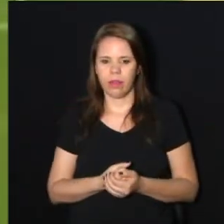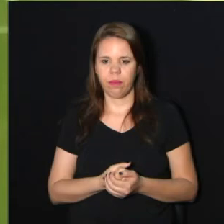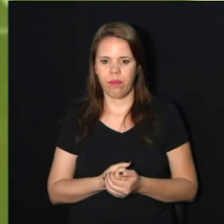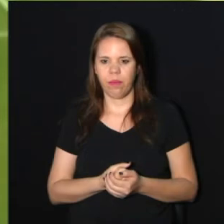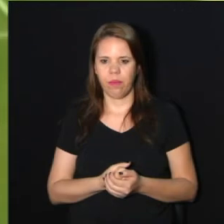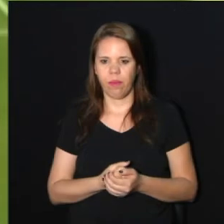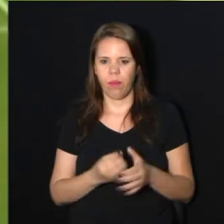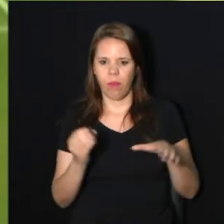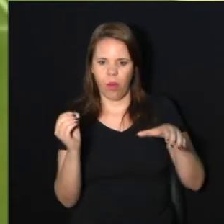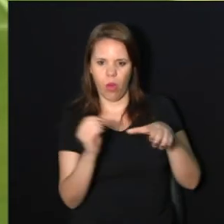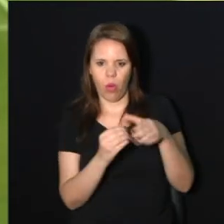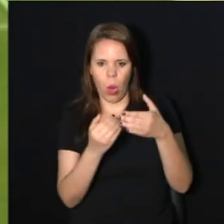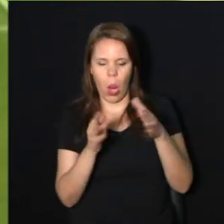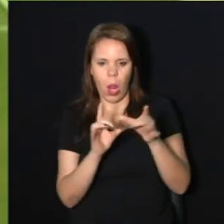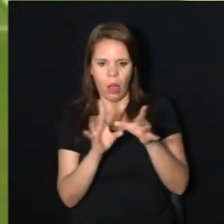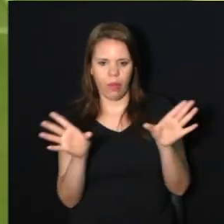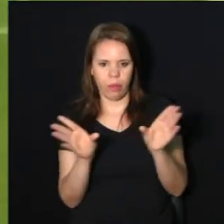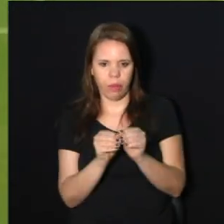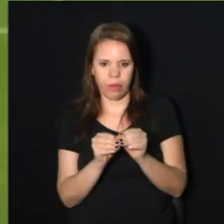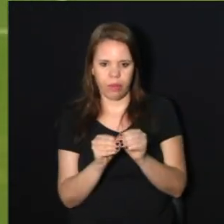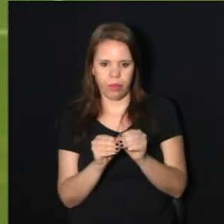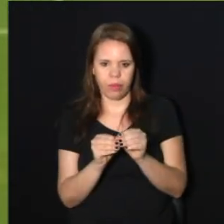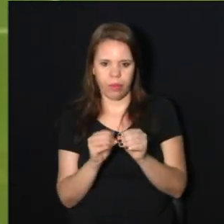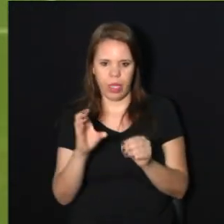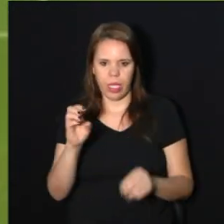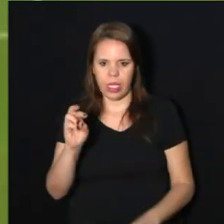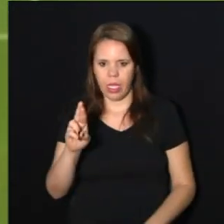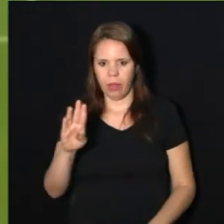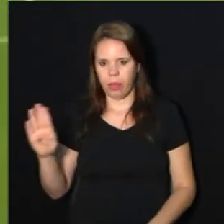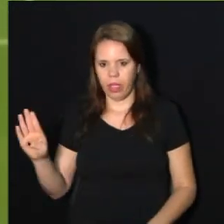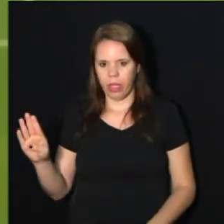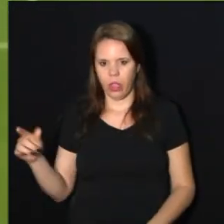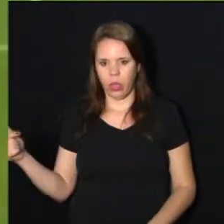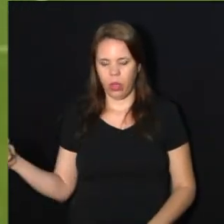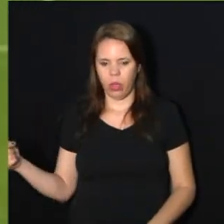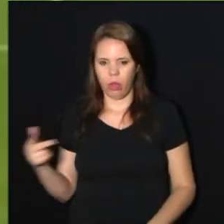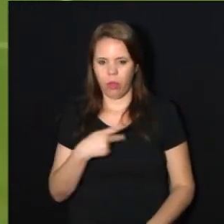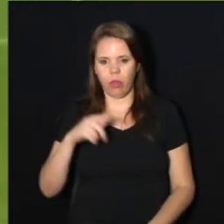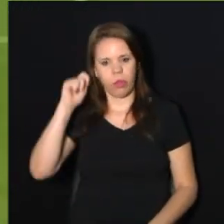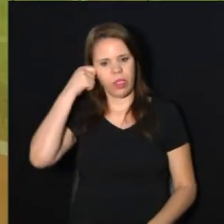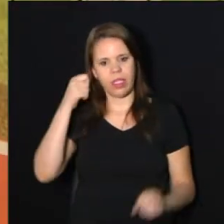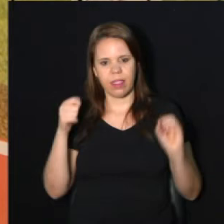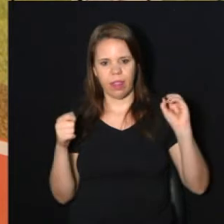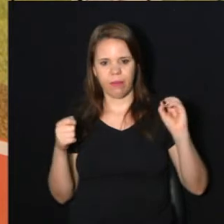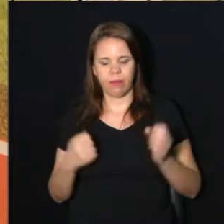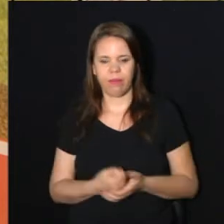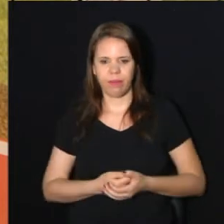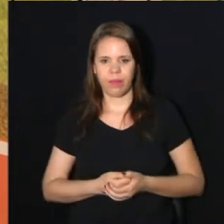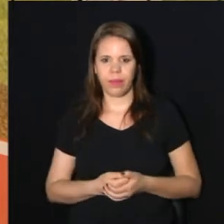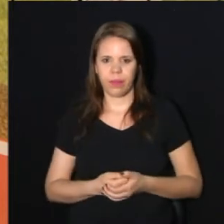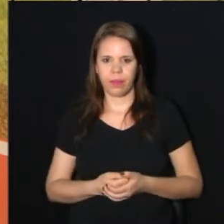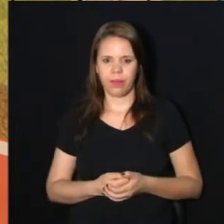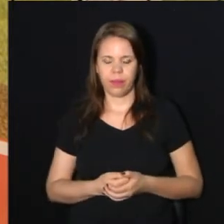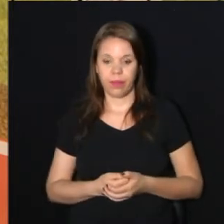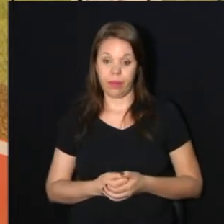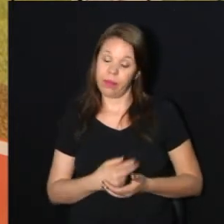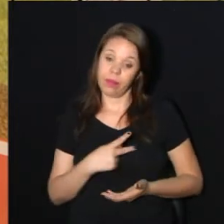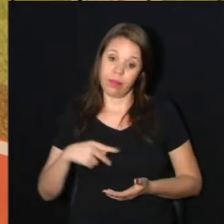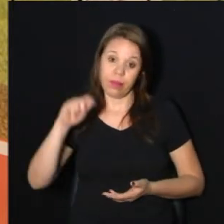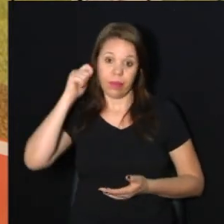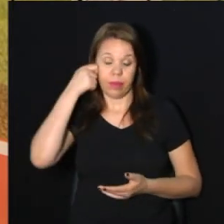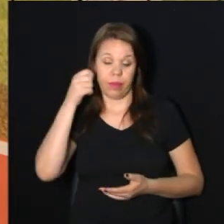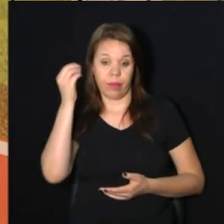com o gol livre, definiu. CRB 2, Ponte Preta 0. Pelo menos a Ponte